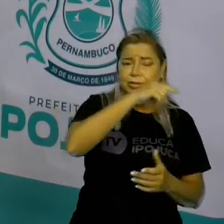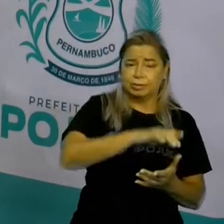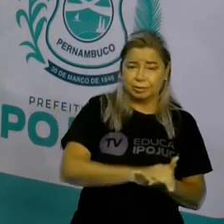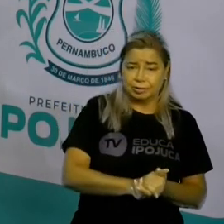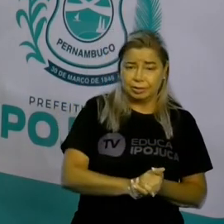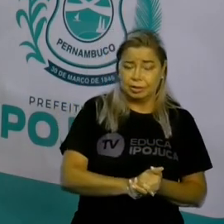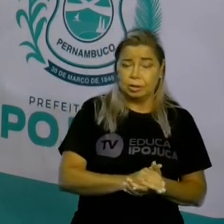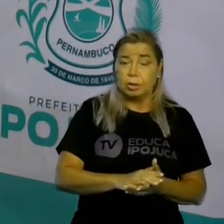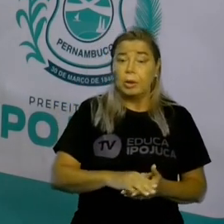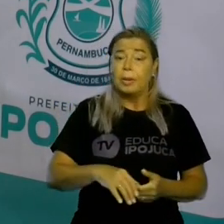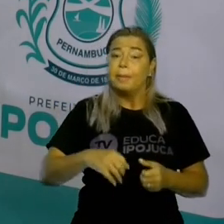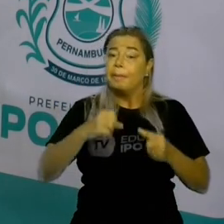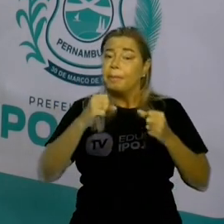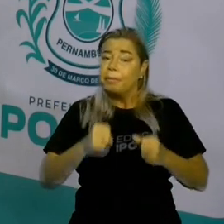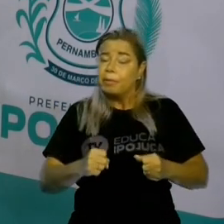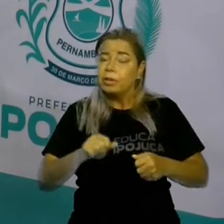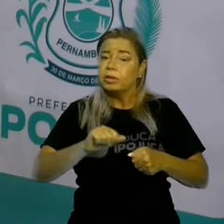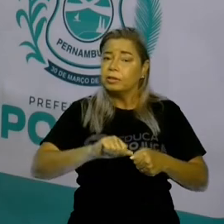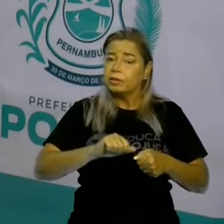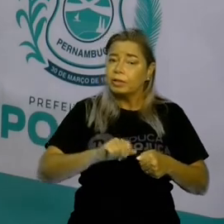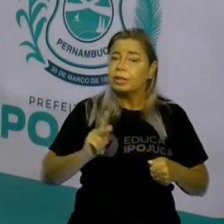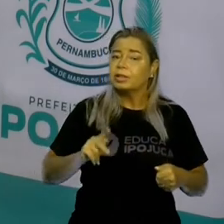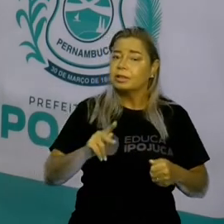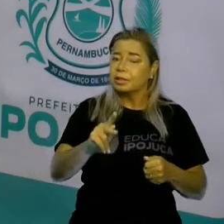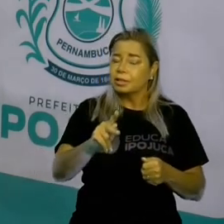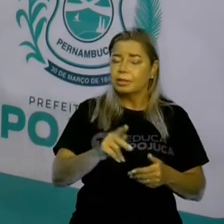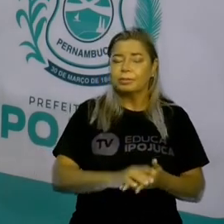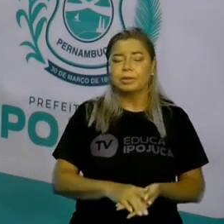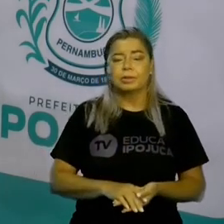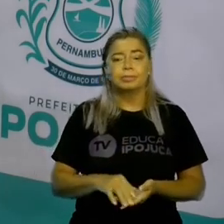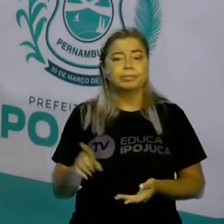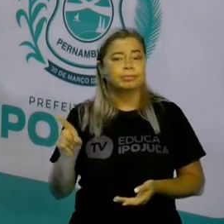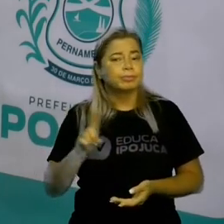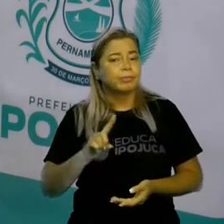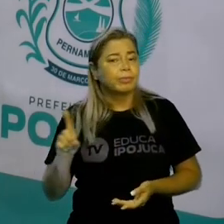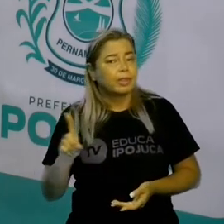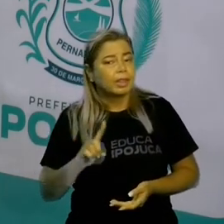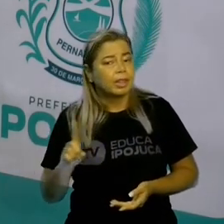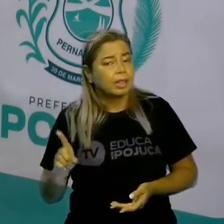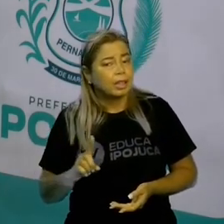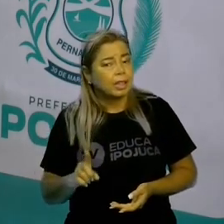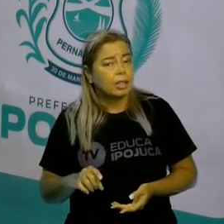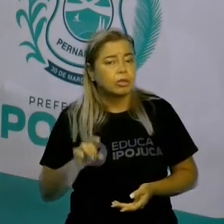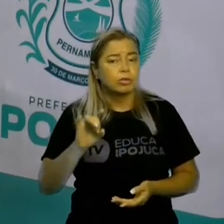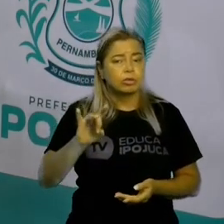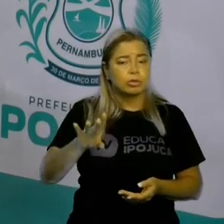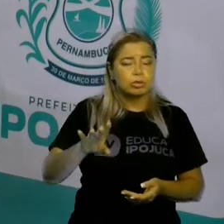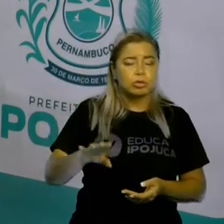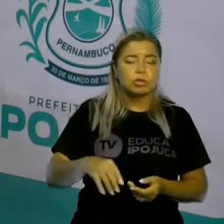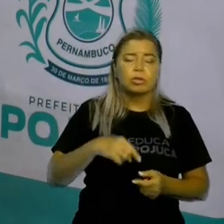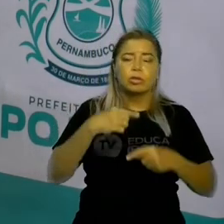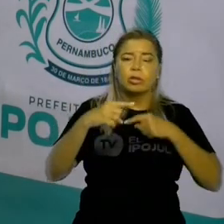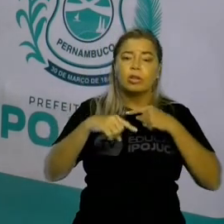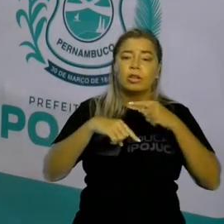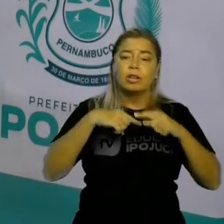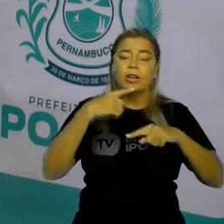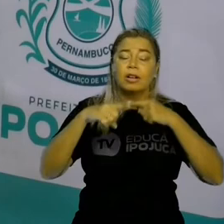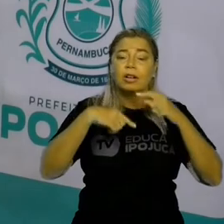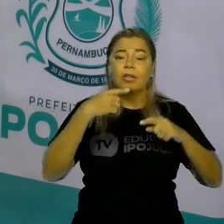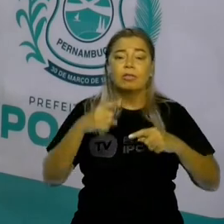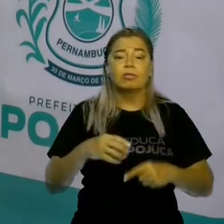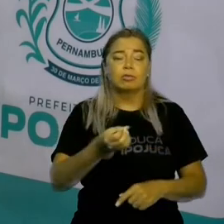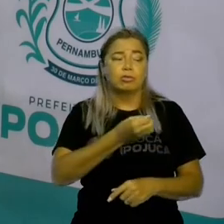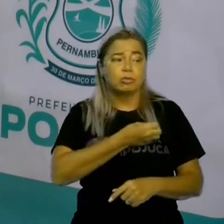sempre? Não, só com alguns números especiais que tem muitos zeros aqui em cima, tá bom? Dá para fazer